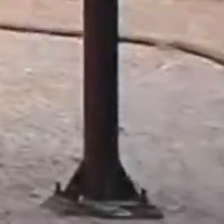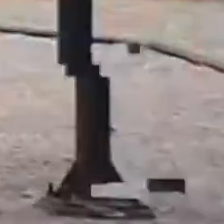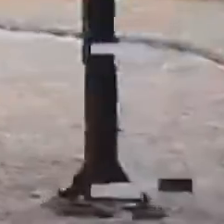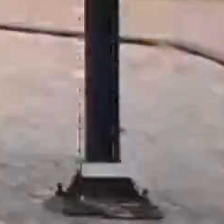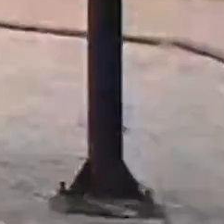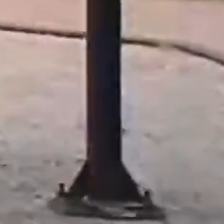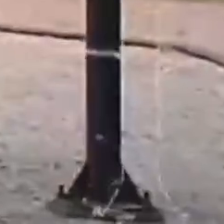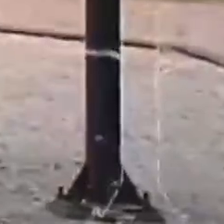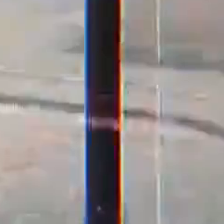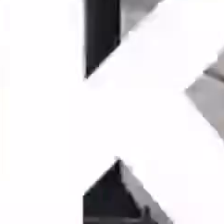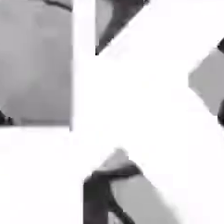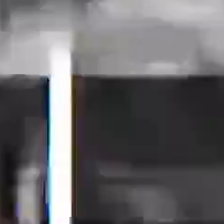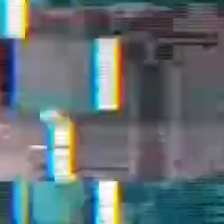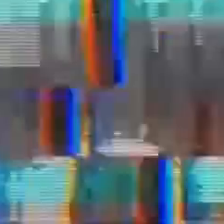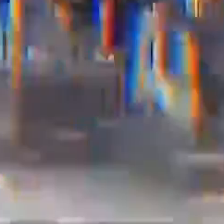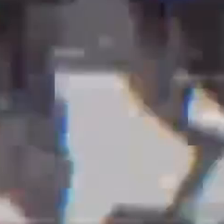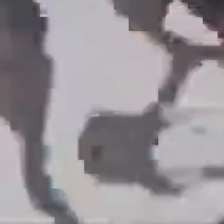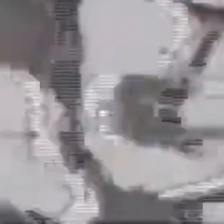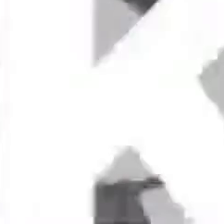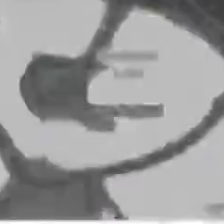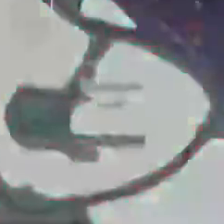União.